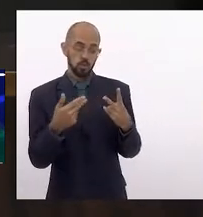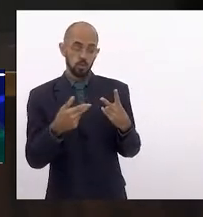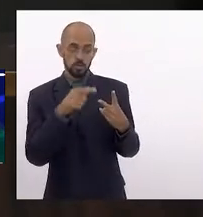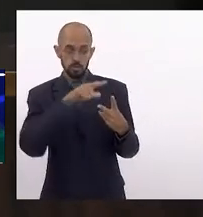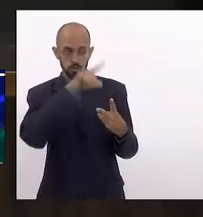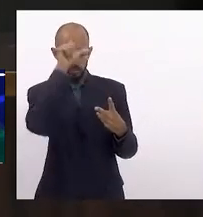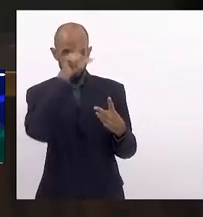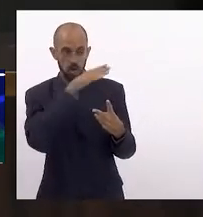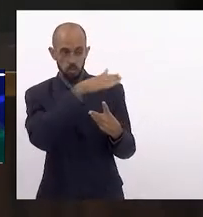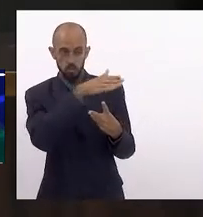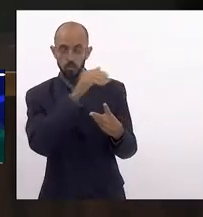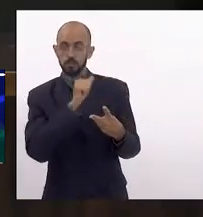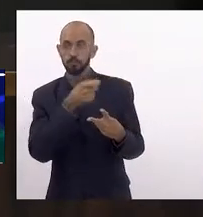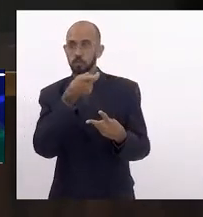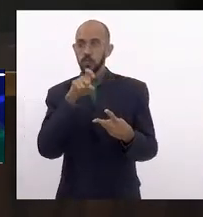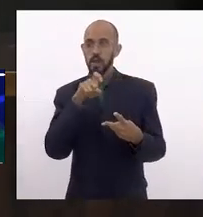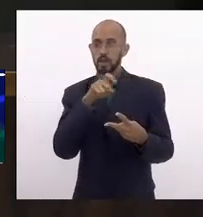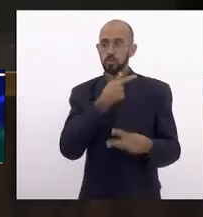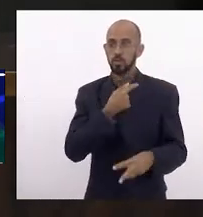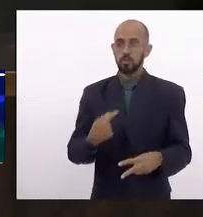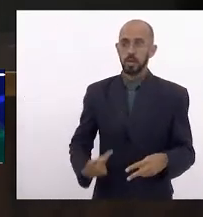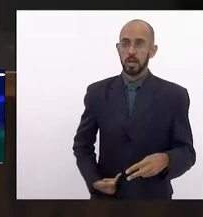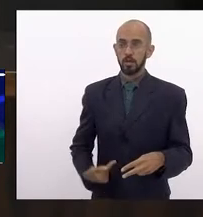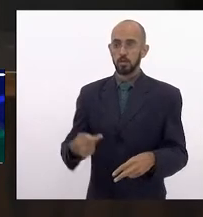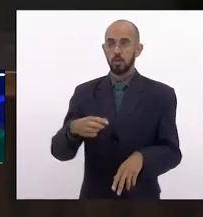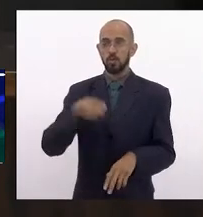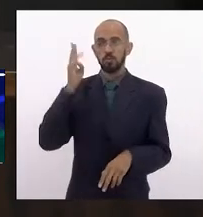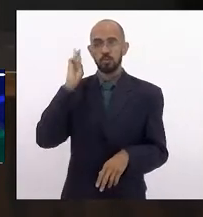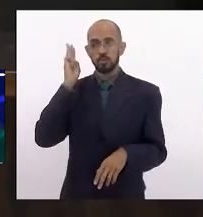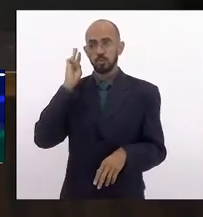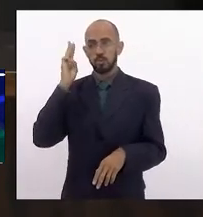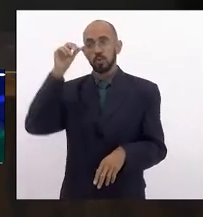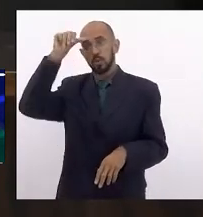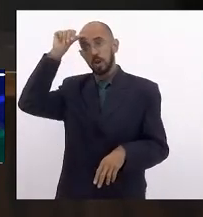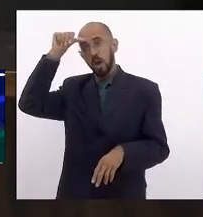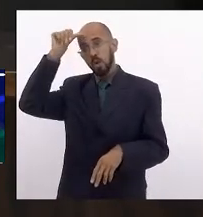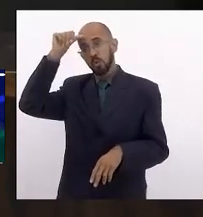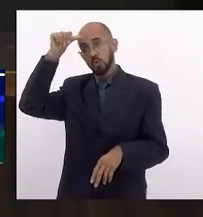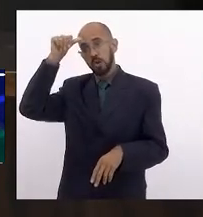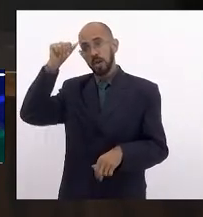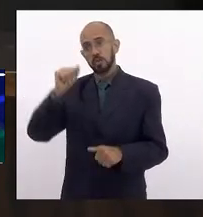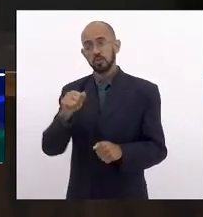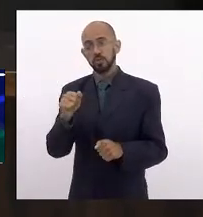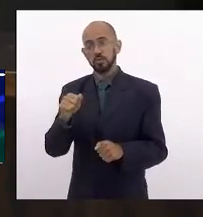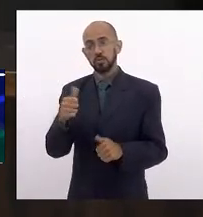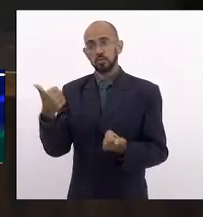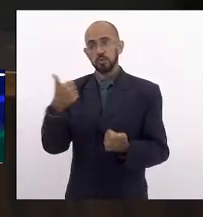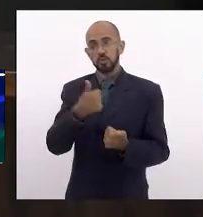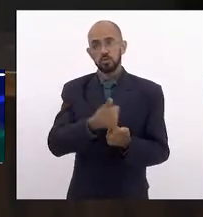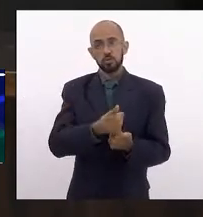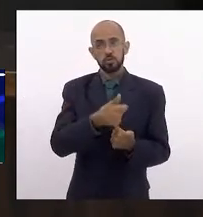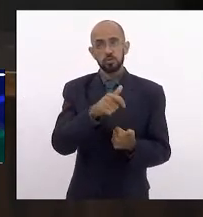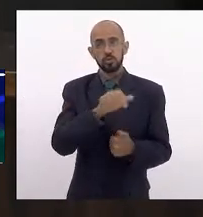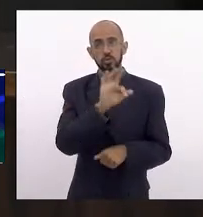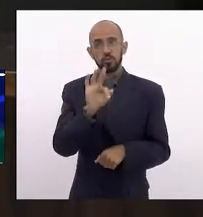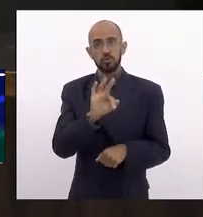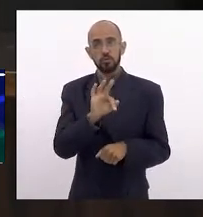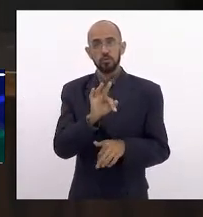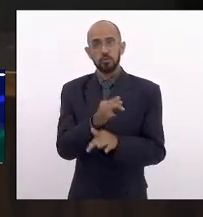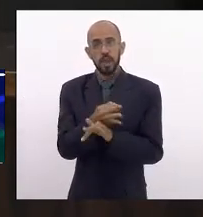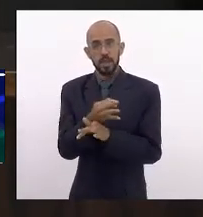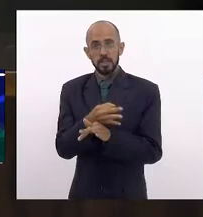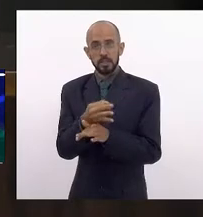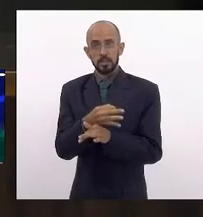do ex-governador e o governador Cláudio Castro de com período de férias do governador então ele foi